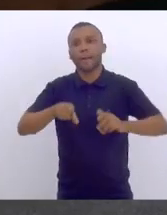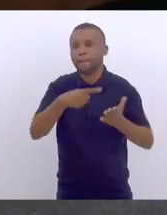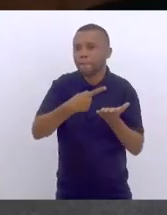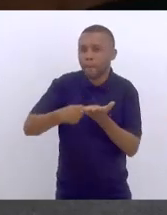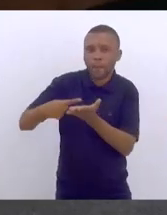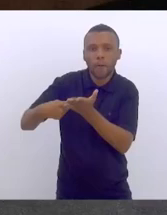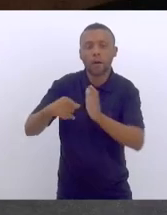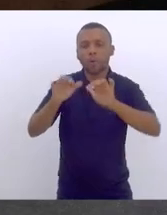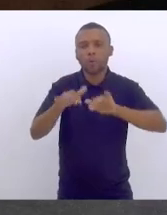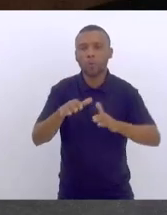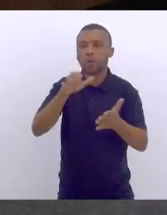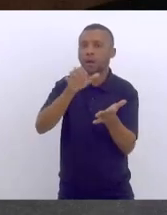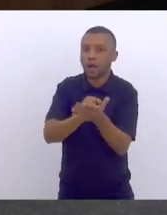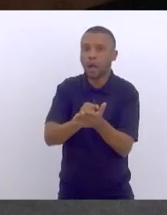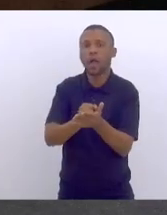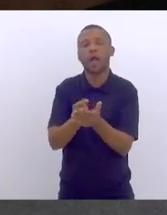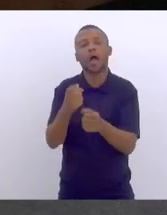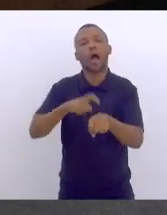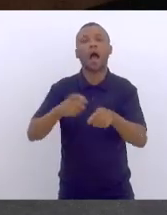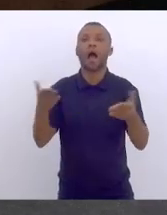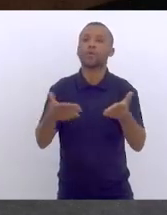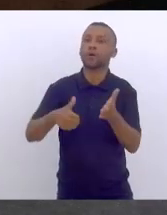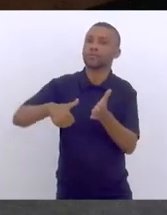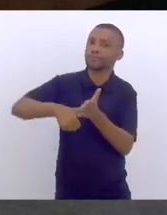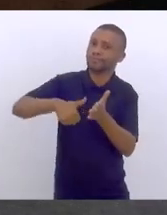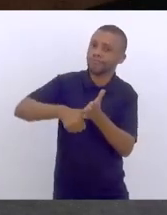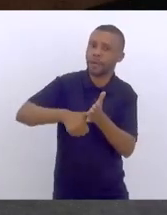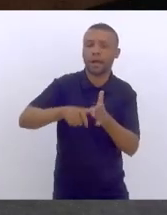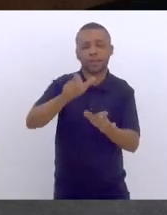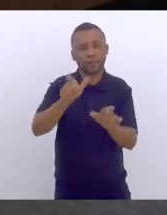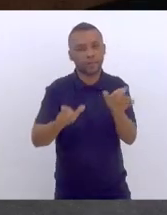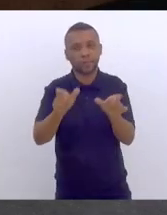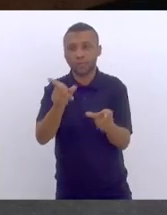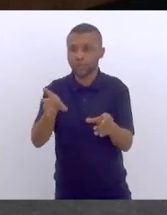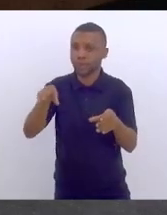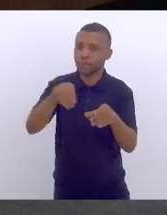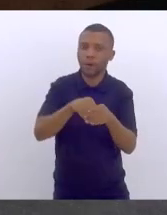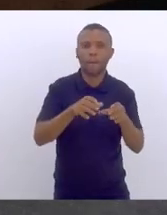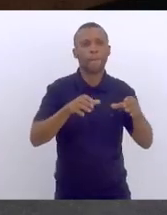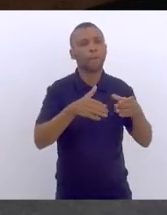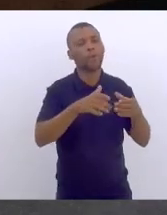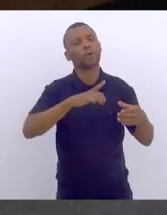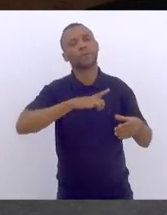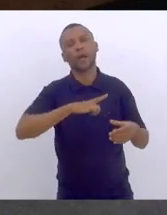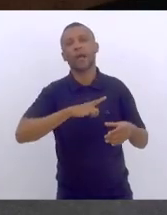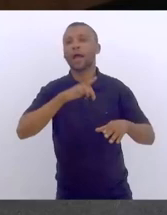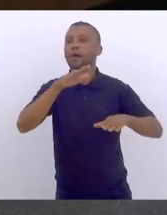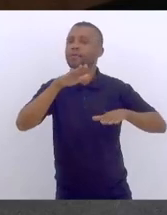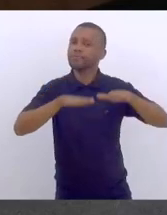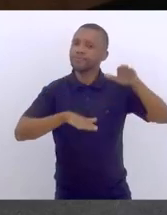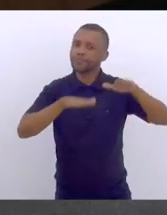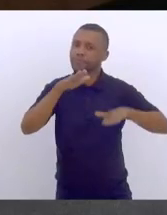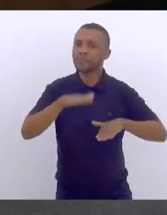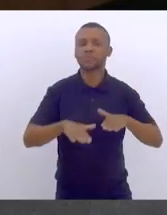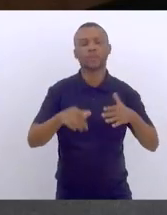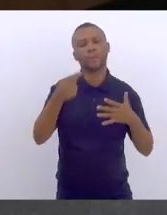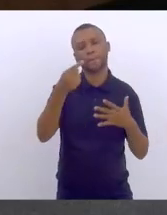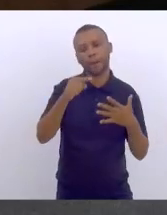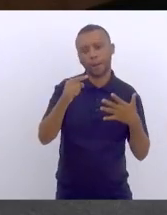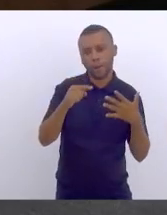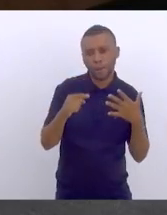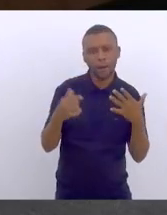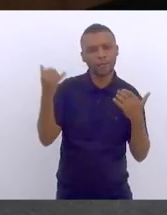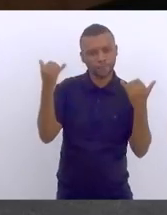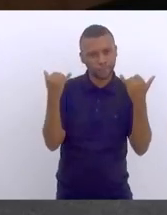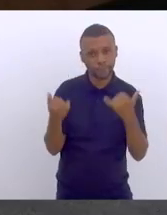cadastro atualizado de seus associados ou membros, o qual deverá conter, pelo menos, as seguintes